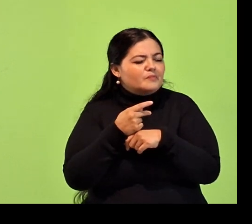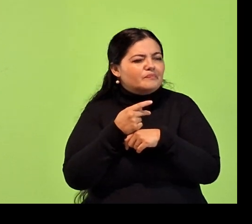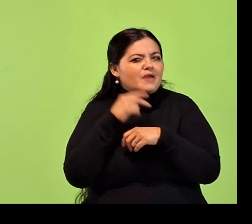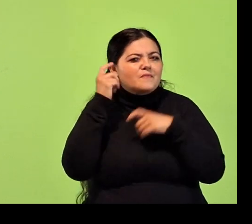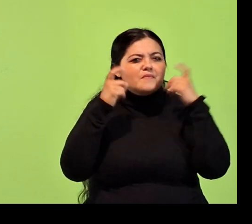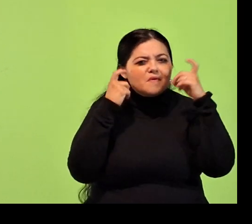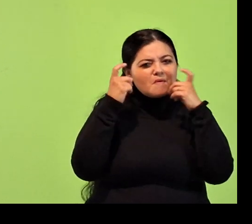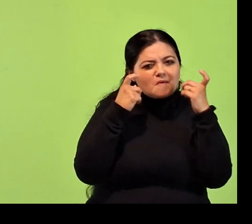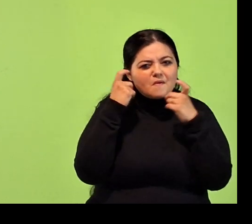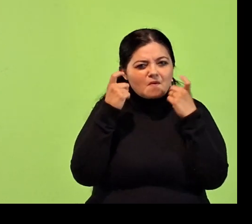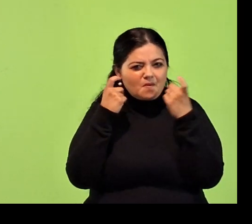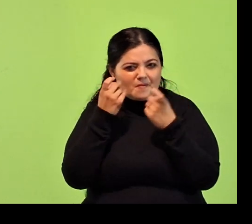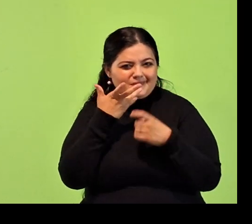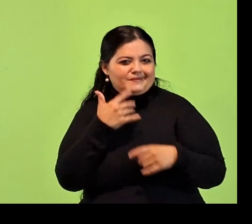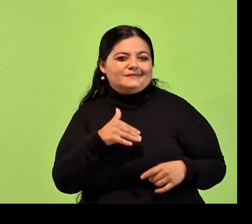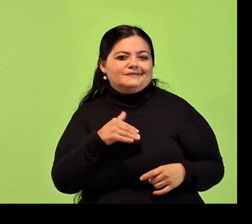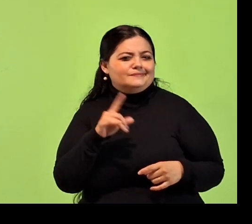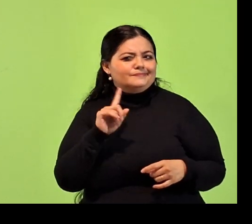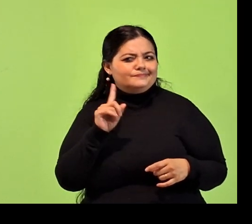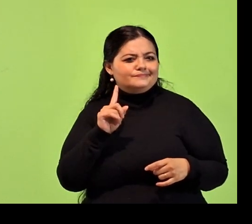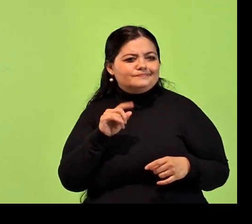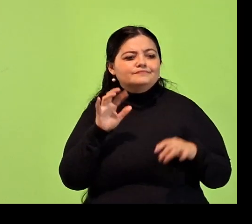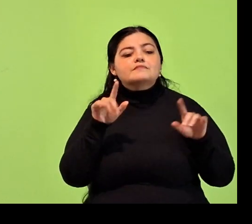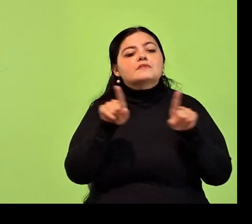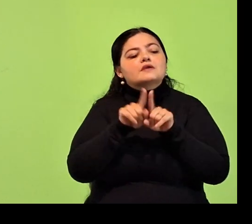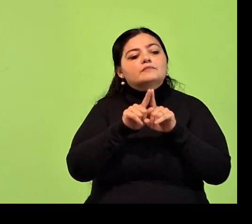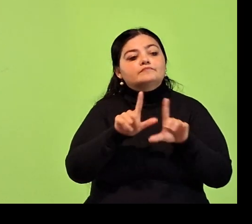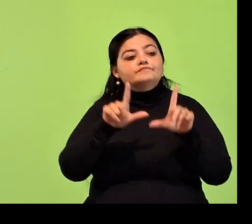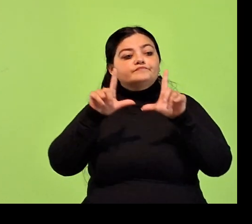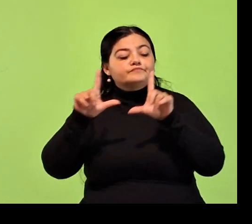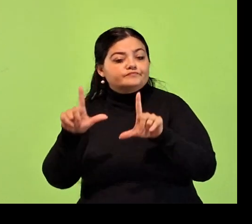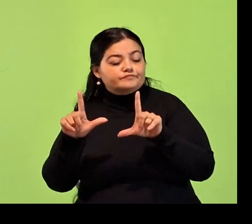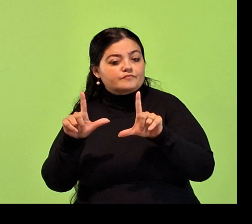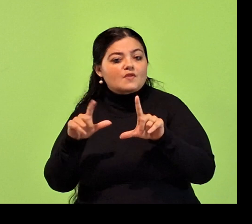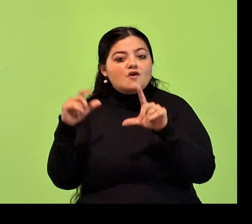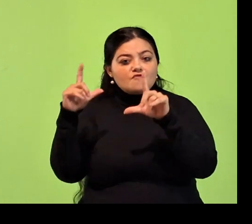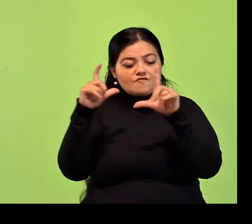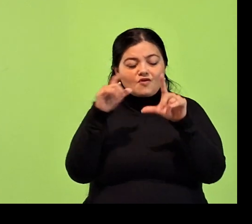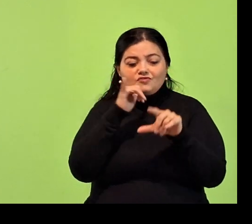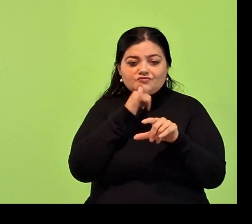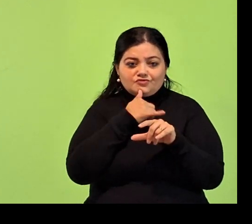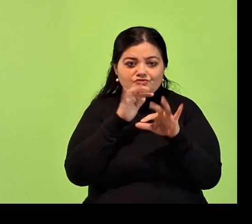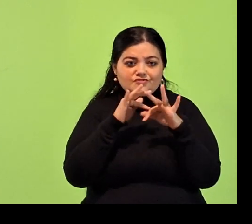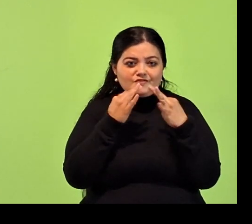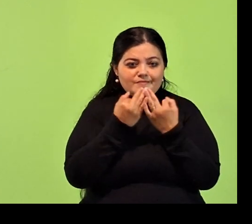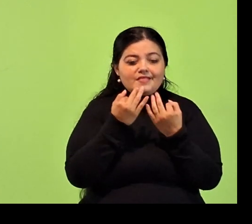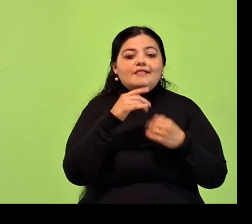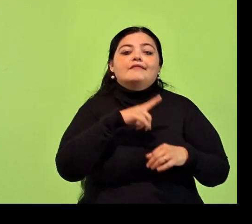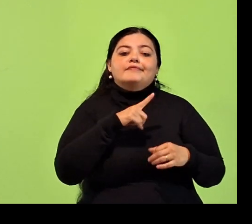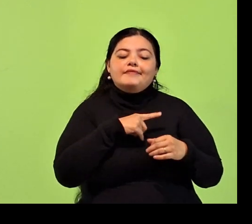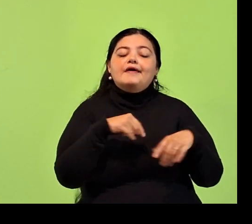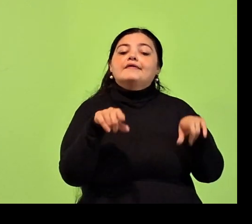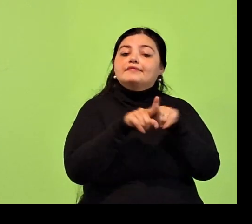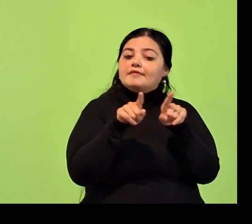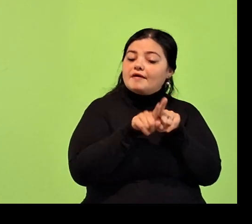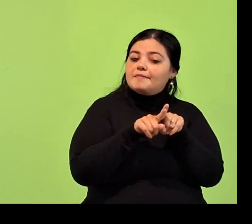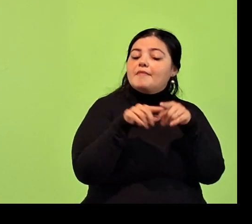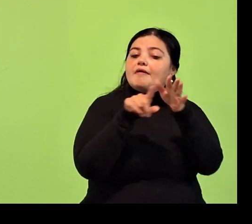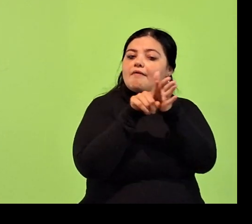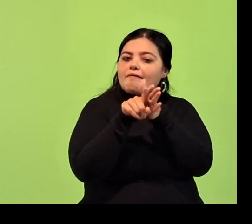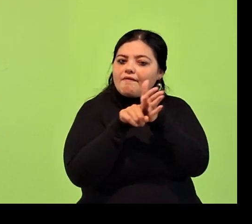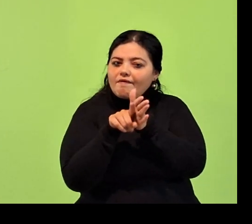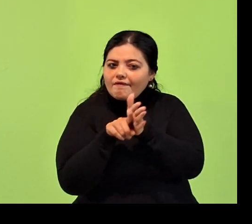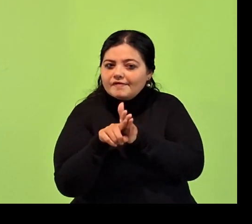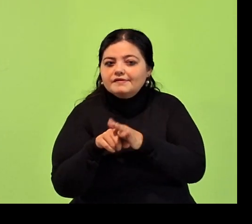fotos tristes dessas famílias, a gente tem mais uma manchete sensacionalista, escrito Suspeita